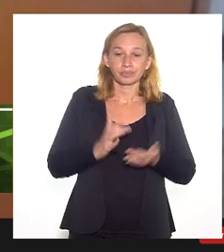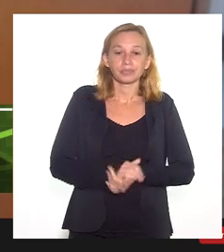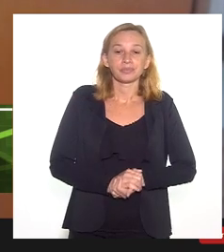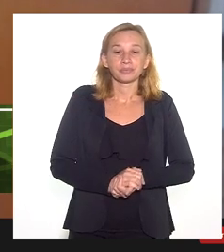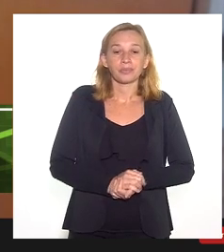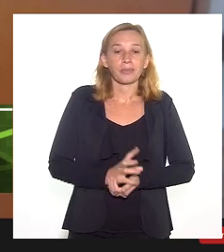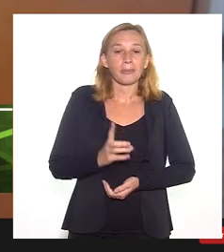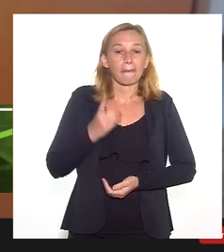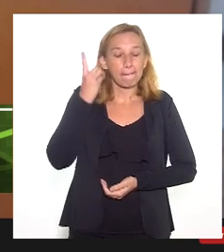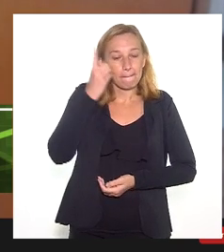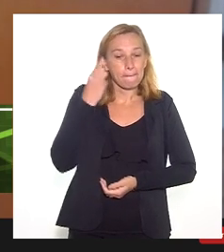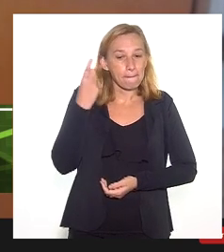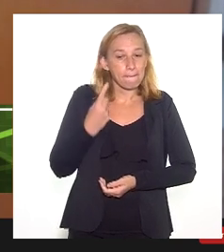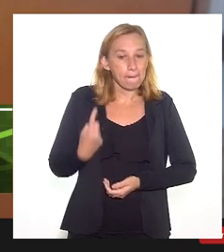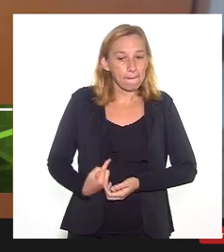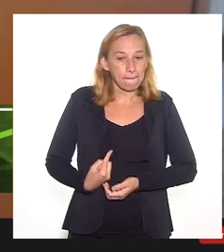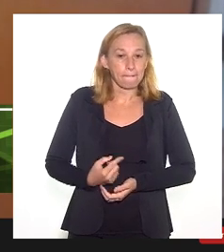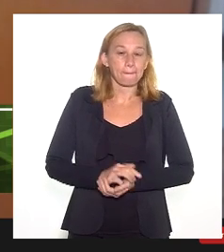deputada Dani Monteiro,